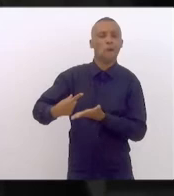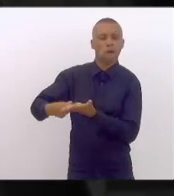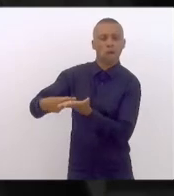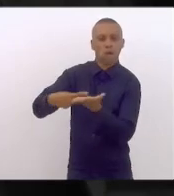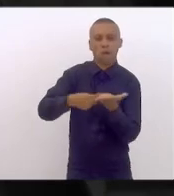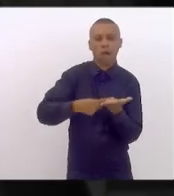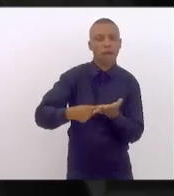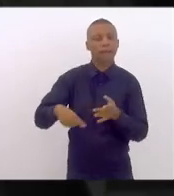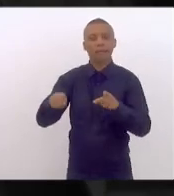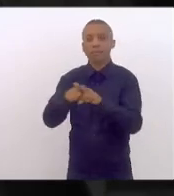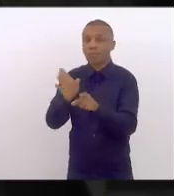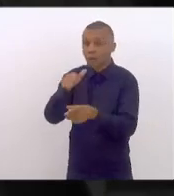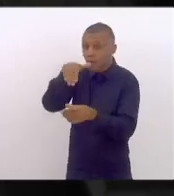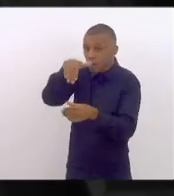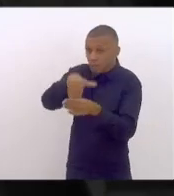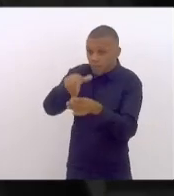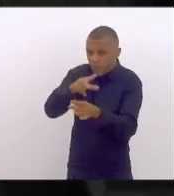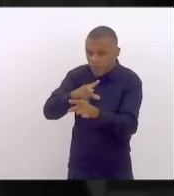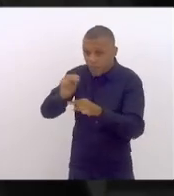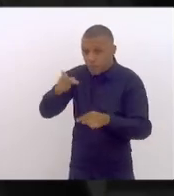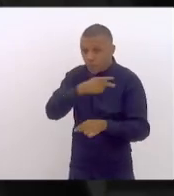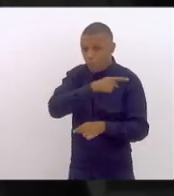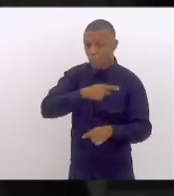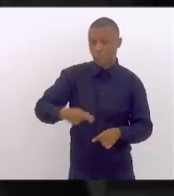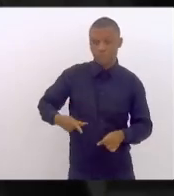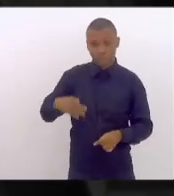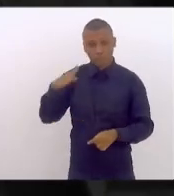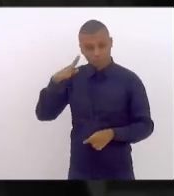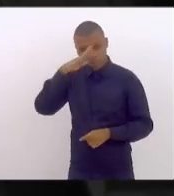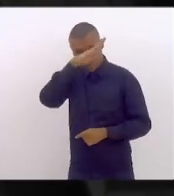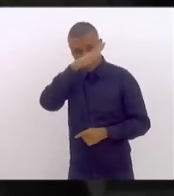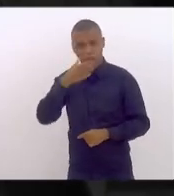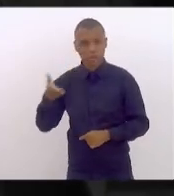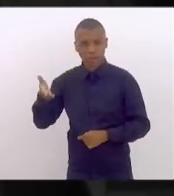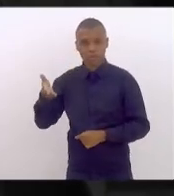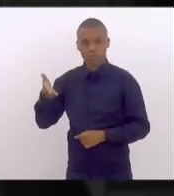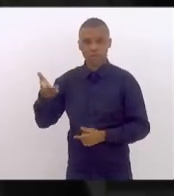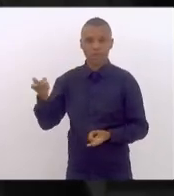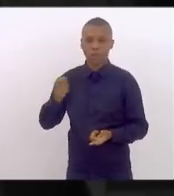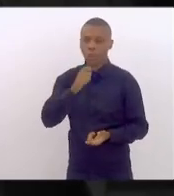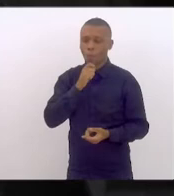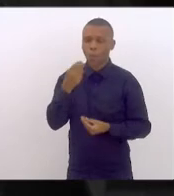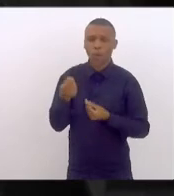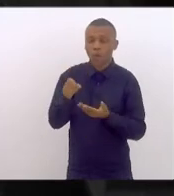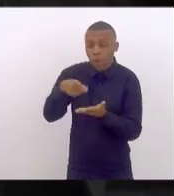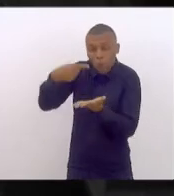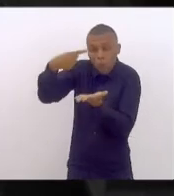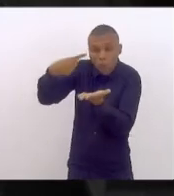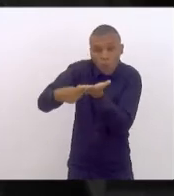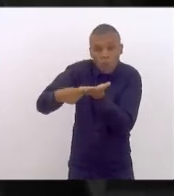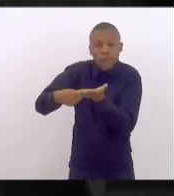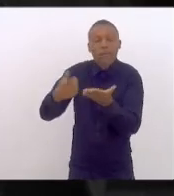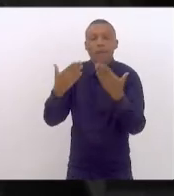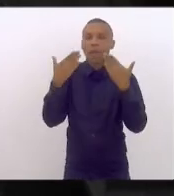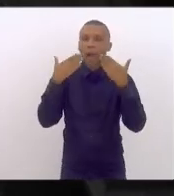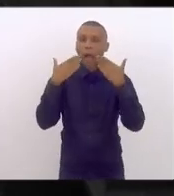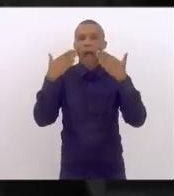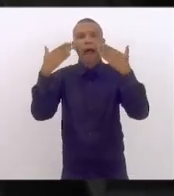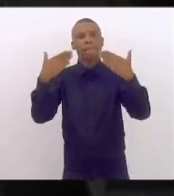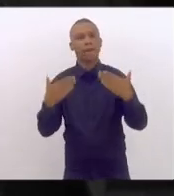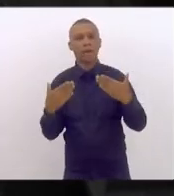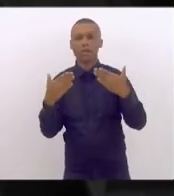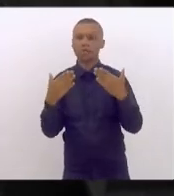eleição em 2018 de um presidente que não tem nenhum compromisso que proclamadamente inclusive